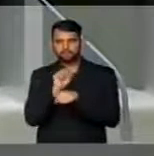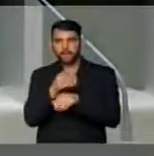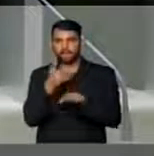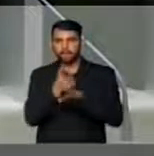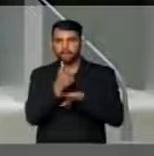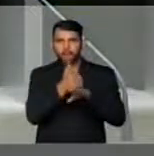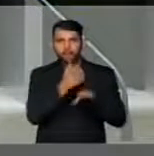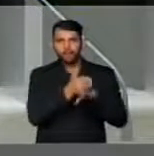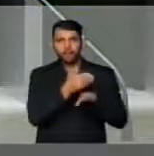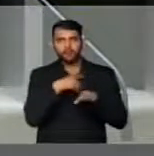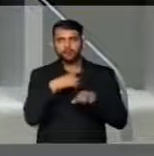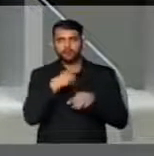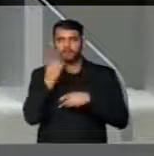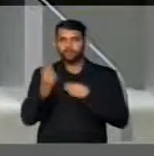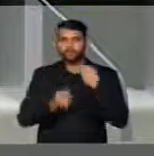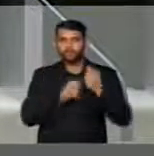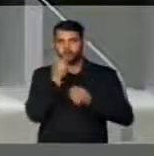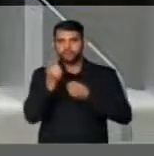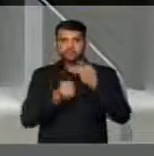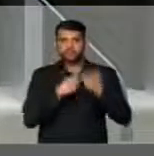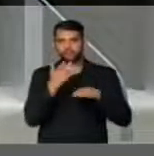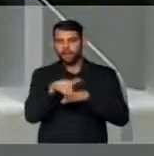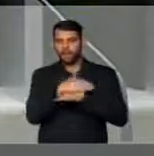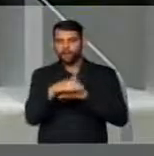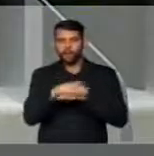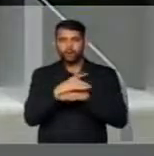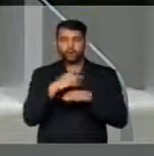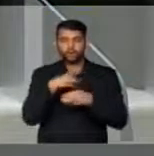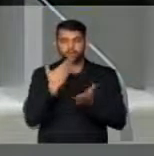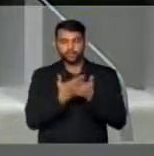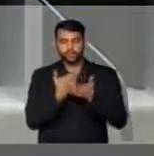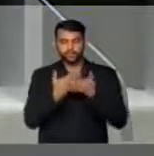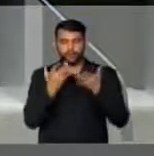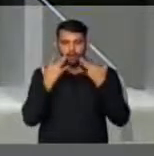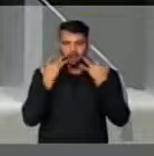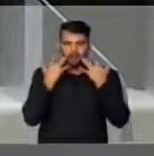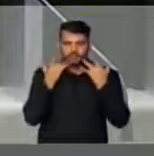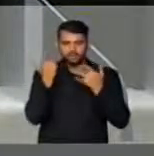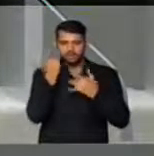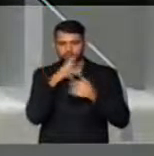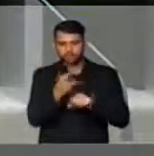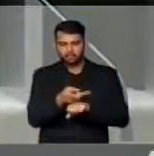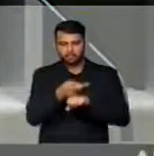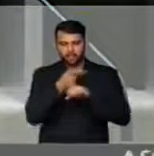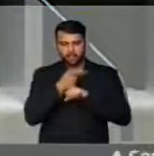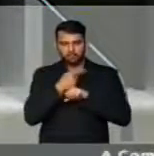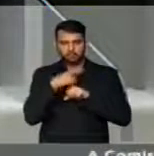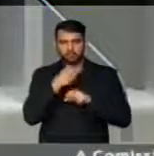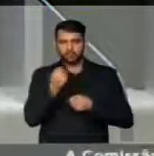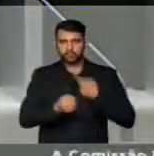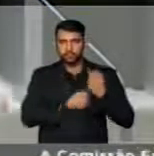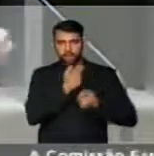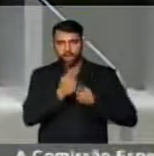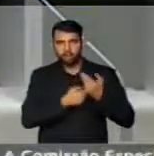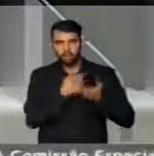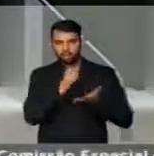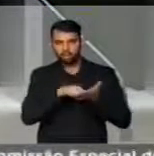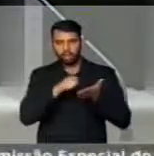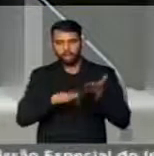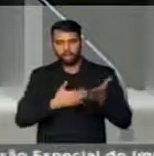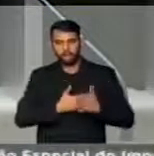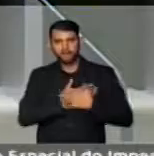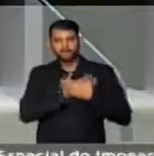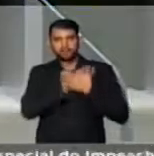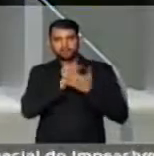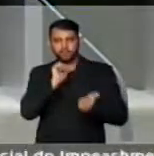porta, declamou poesias na rua, estudou artes, ganhou prêmios por seus poemas,